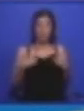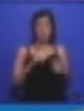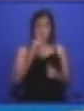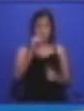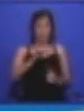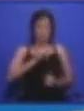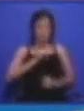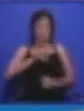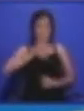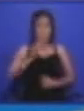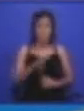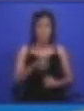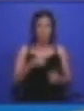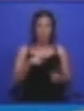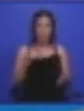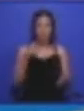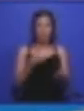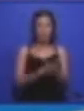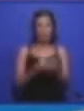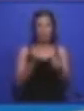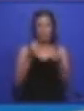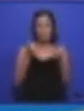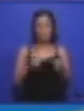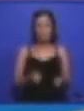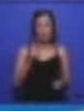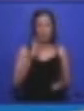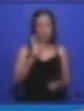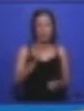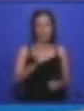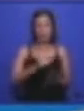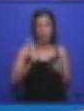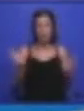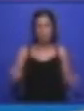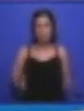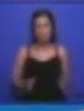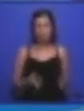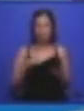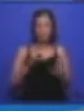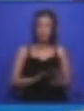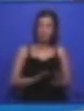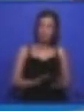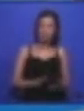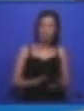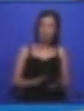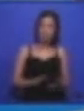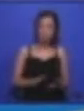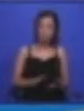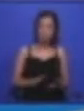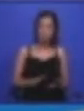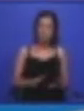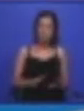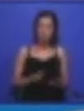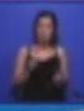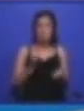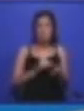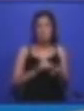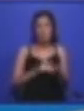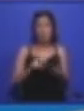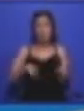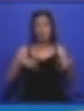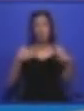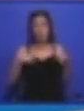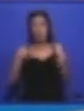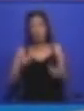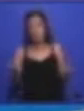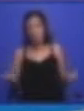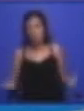meu país, ou me pagam muito bem, ou então não vale a pena. Então deixe-me cá estar. Eu também, de pobre não passo, a rico eu já não